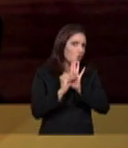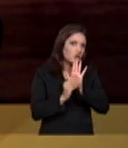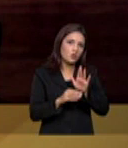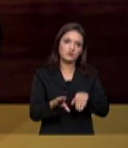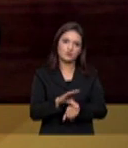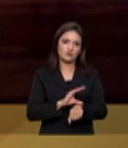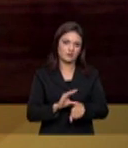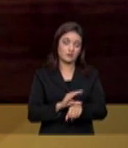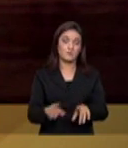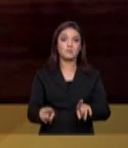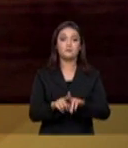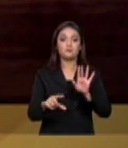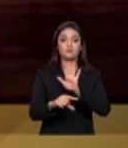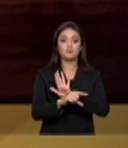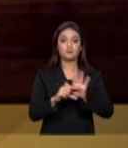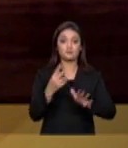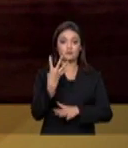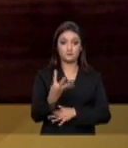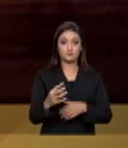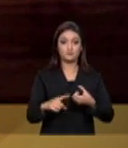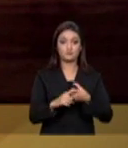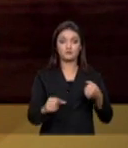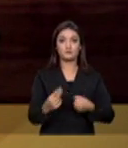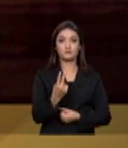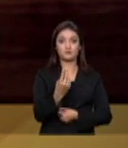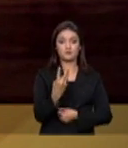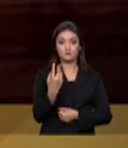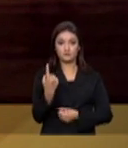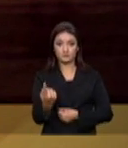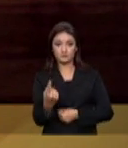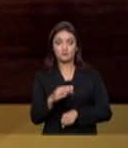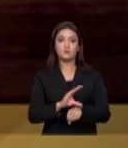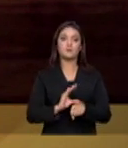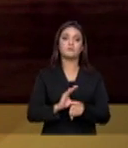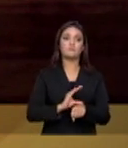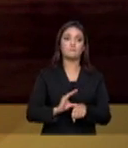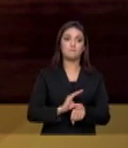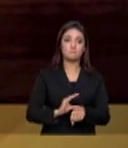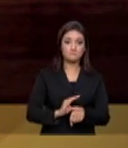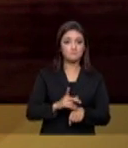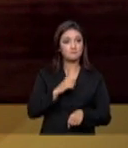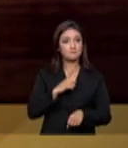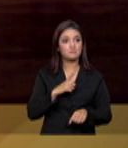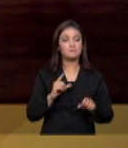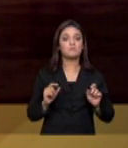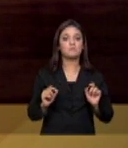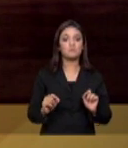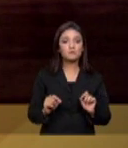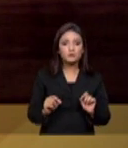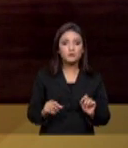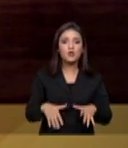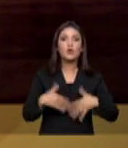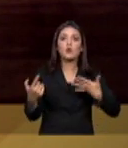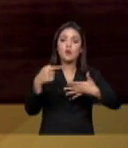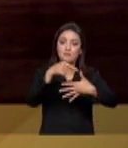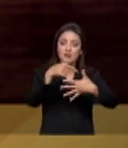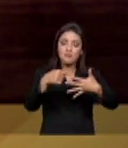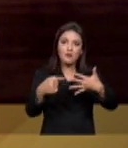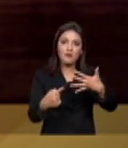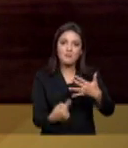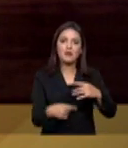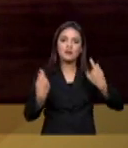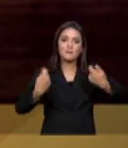o Parágrafo 4º do artigo 231 da Constituição apresenta qualificações